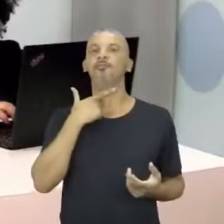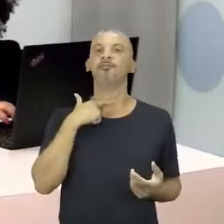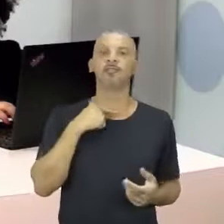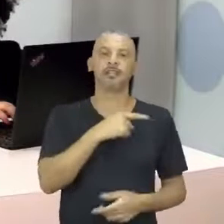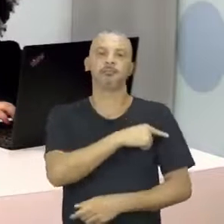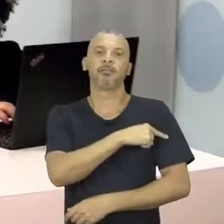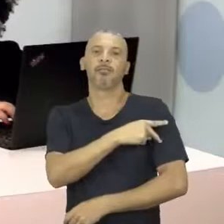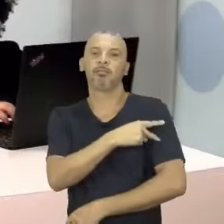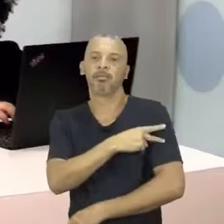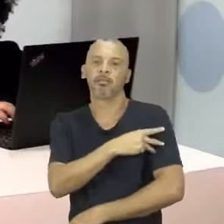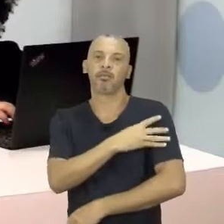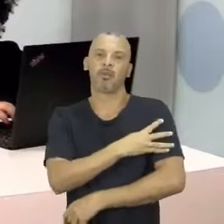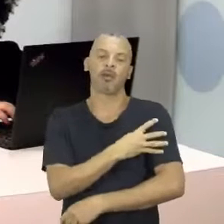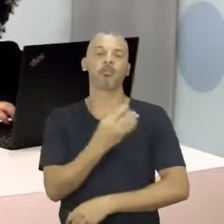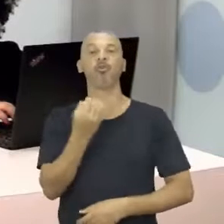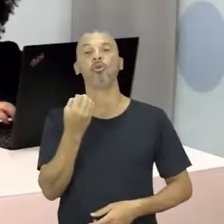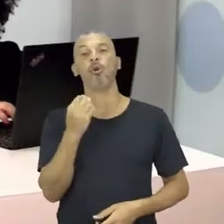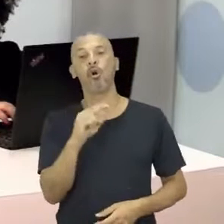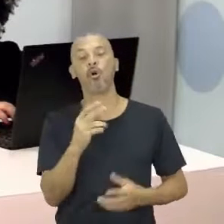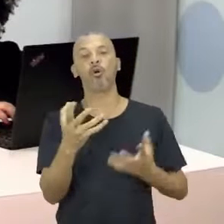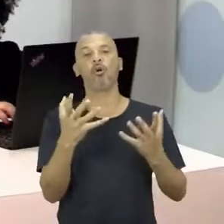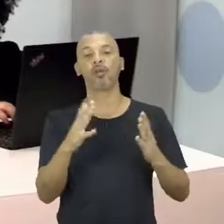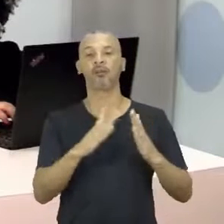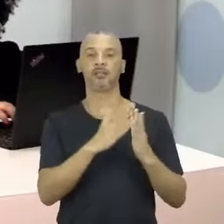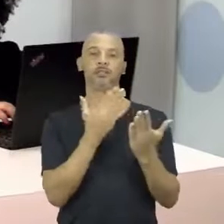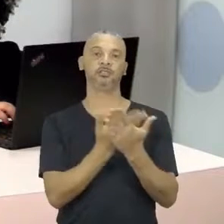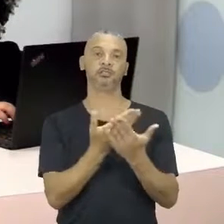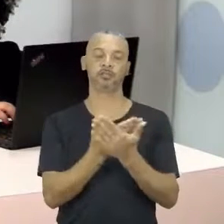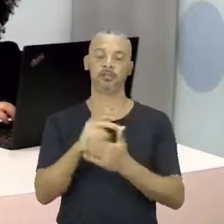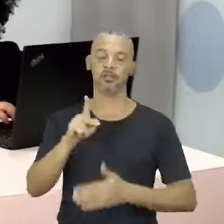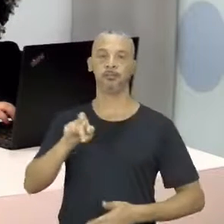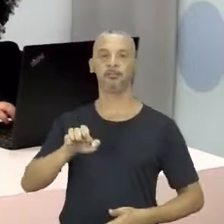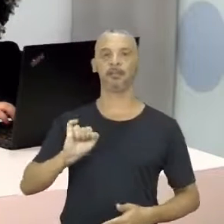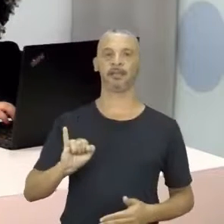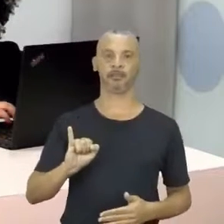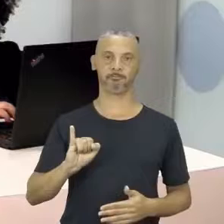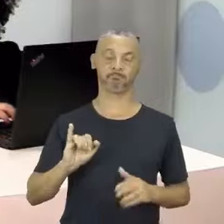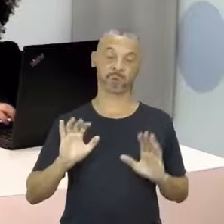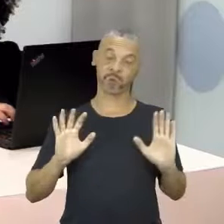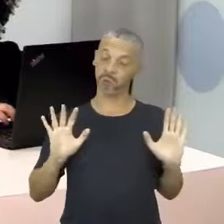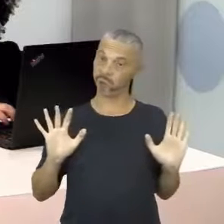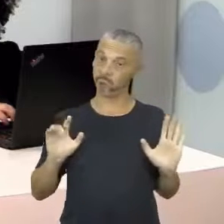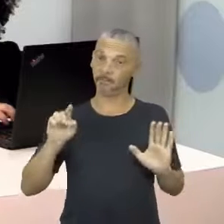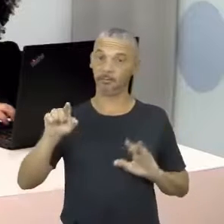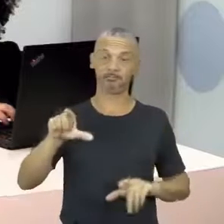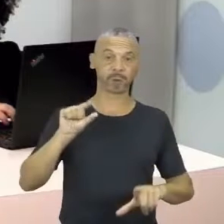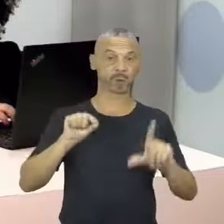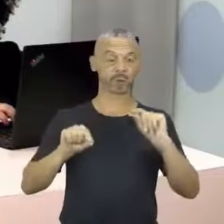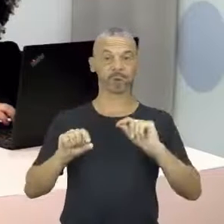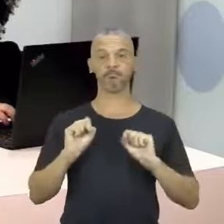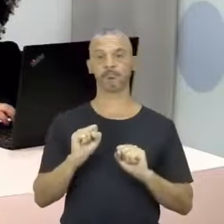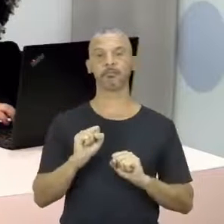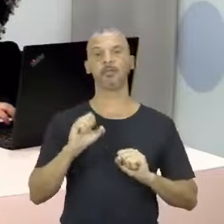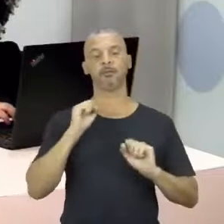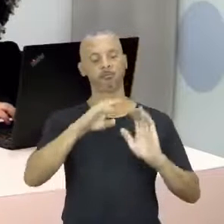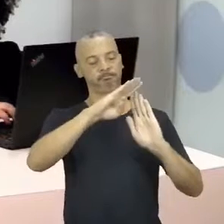anos iniciais ou quero atuar numa escola do programa Ensino Integral. Você pode estar com uma classificação que você pode participar dos 3